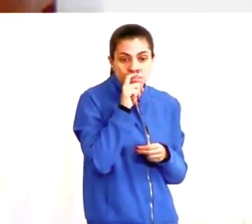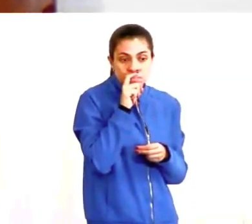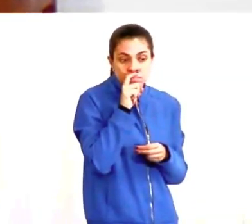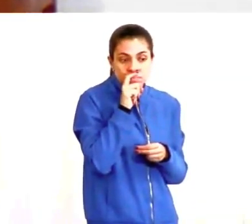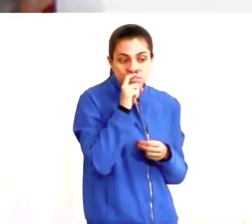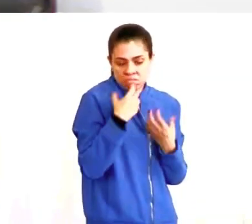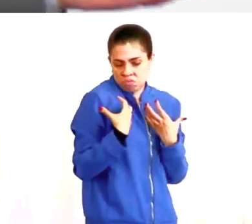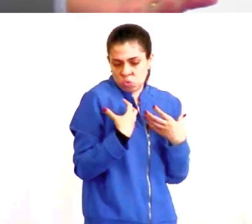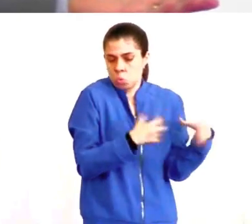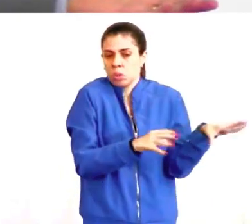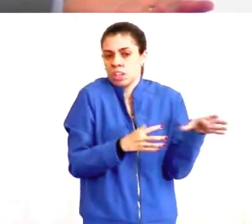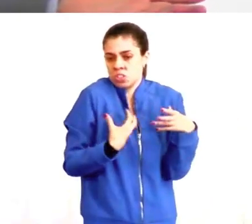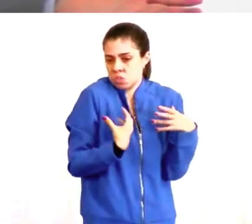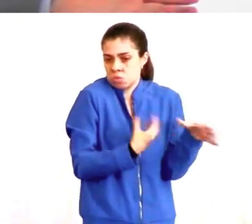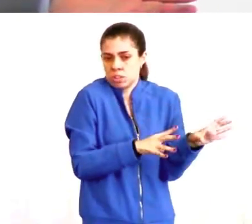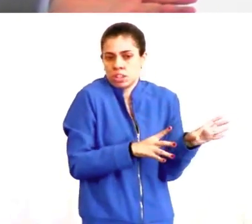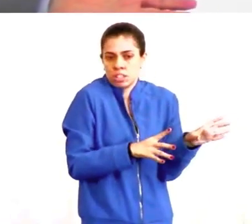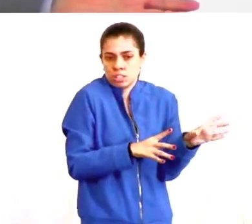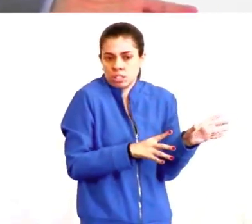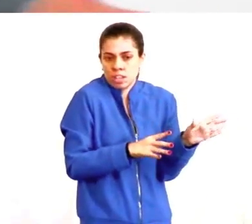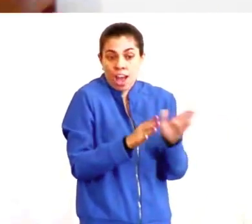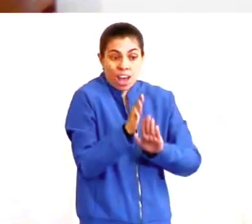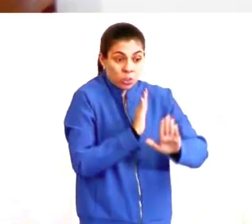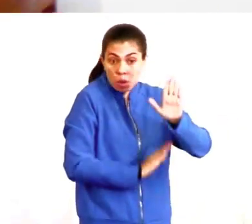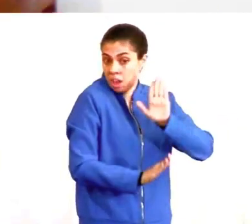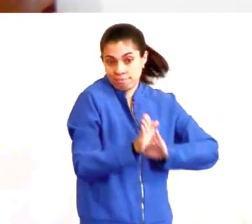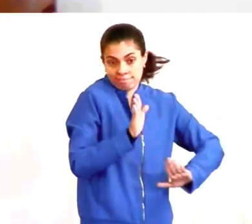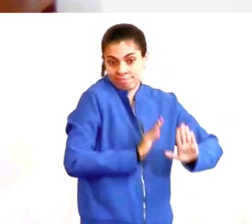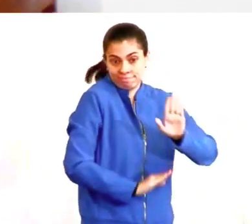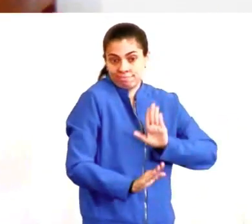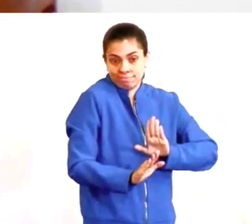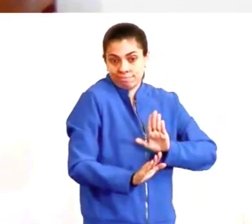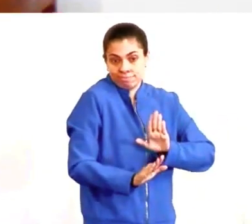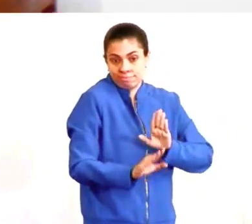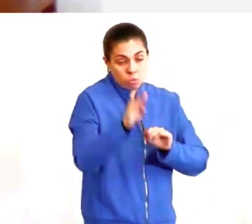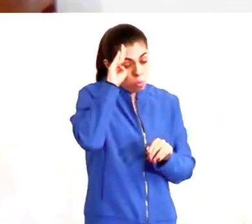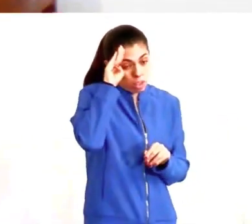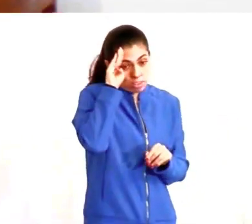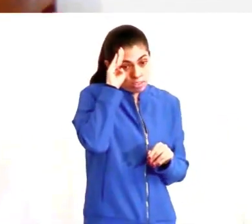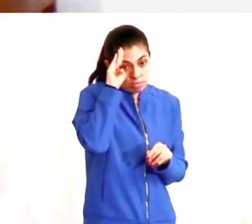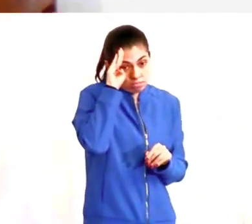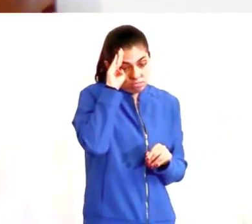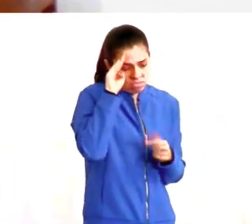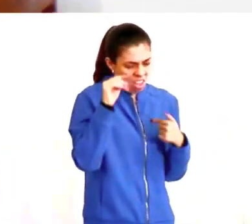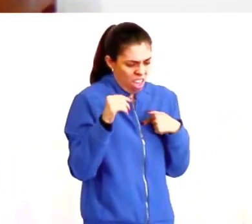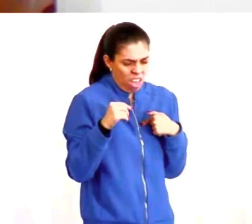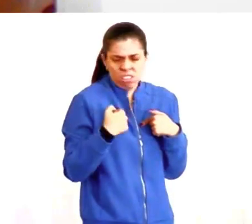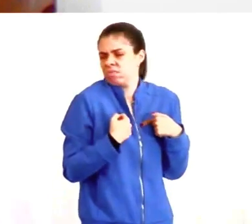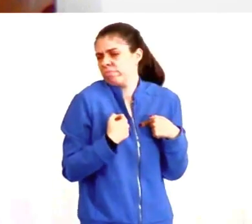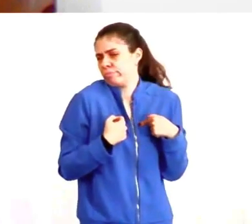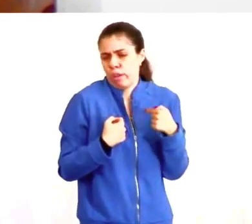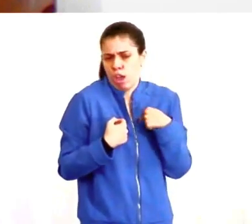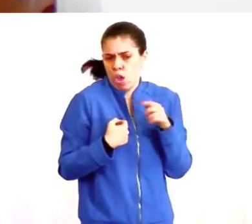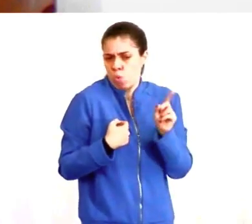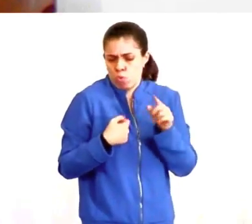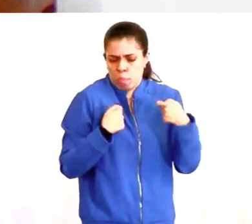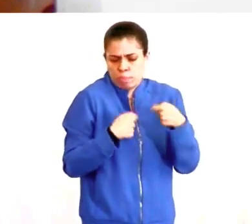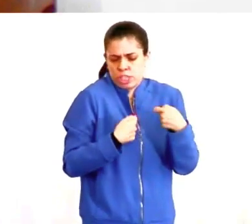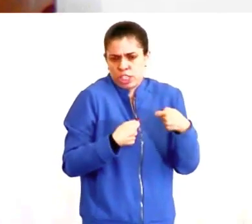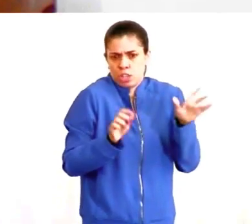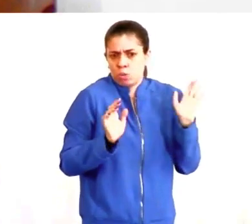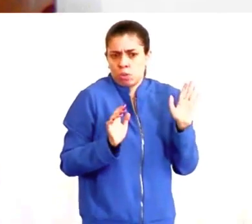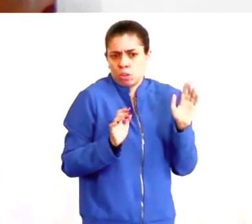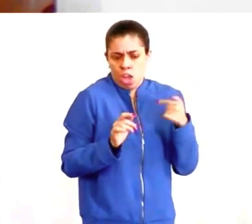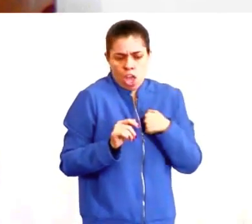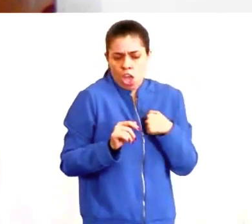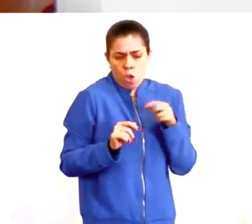ainda enterrados por este mundo. São aqueles que acham que não precisam de um caminho para o céu. Há inimigos da